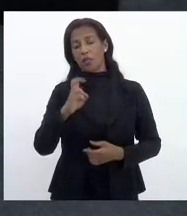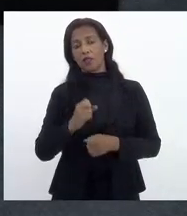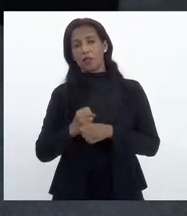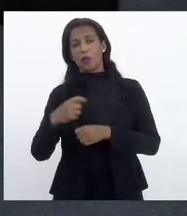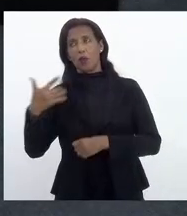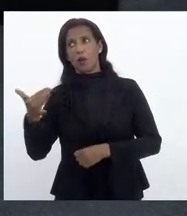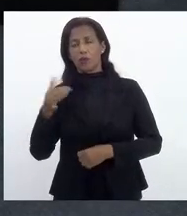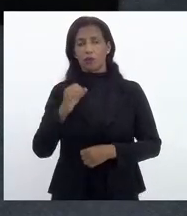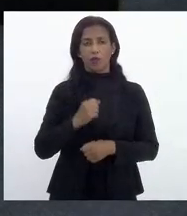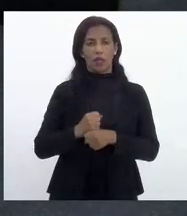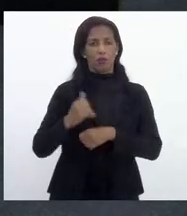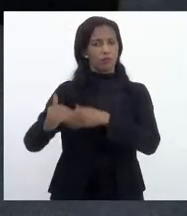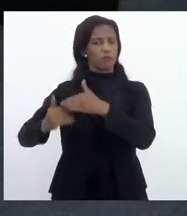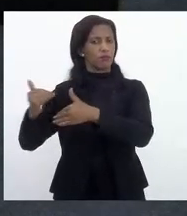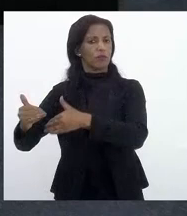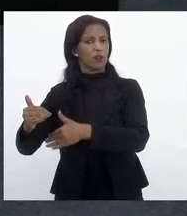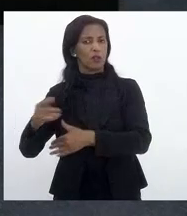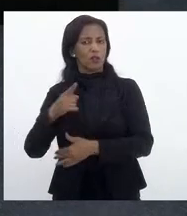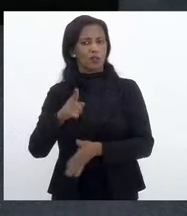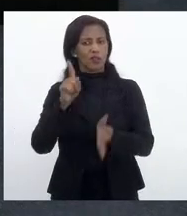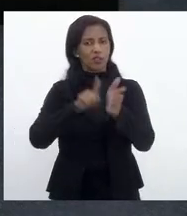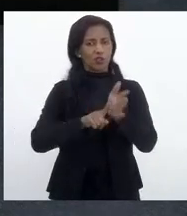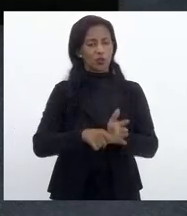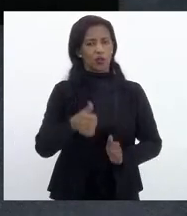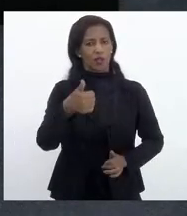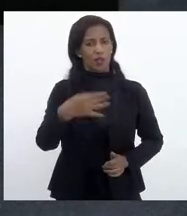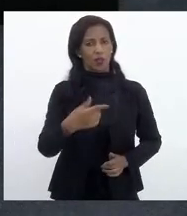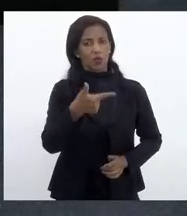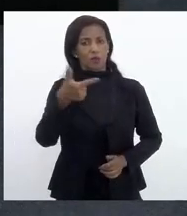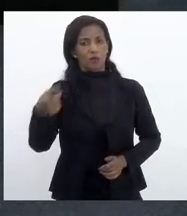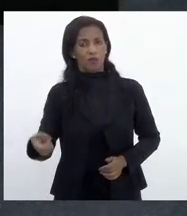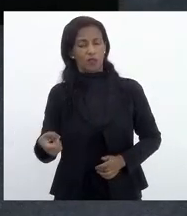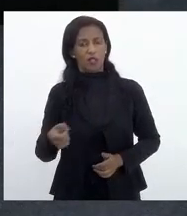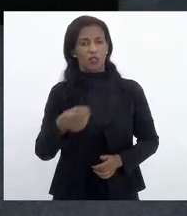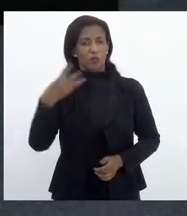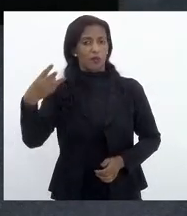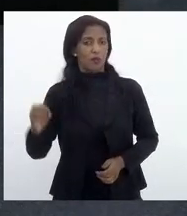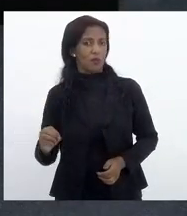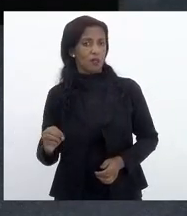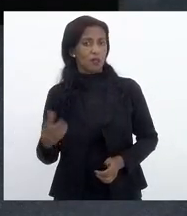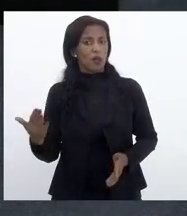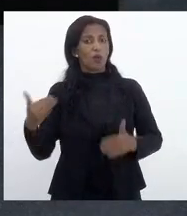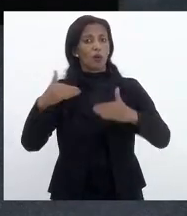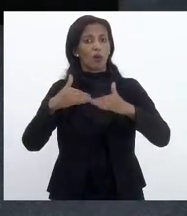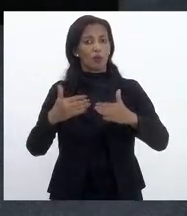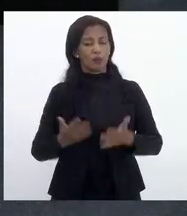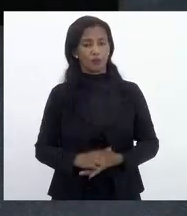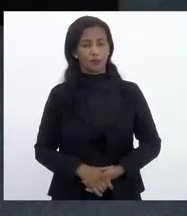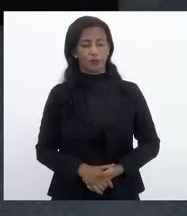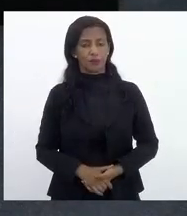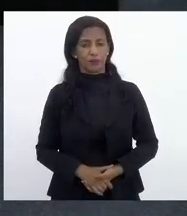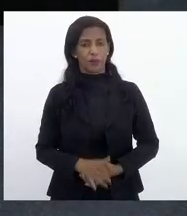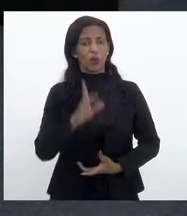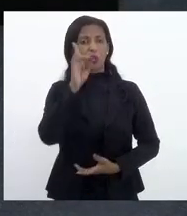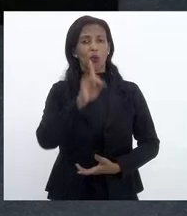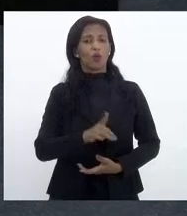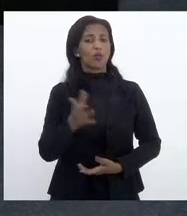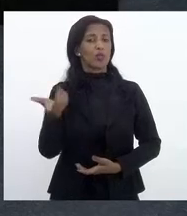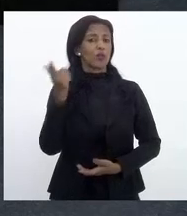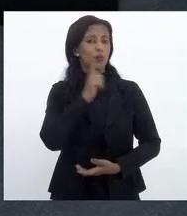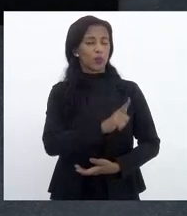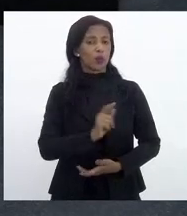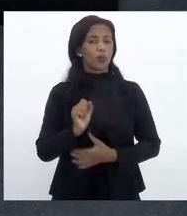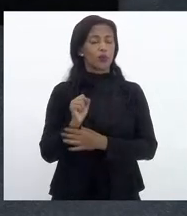ou dez anos no próximo plano e você passar o desconto de 14 para 20 para 30 qual o limite disso Qual o direito adquirido